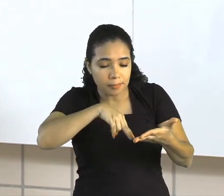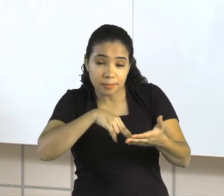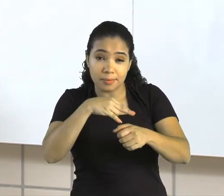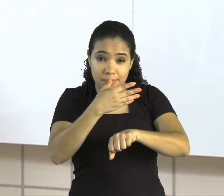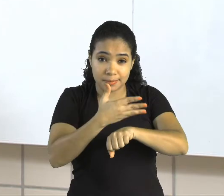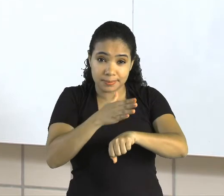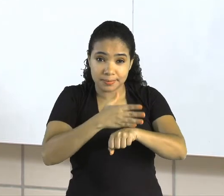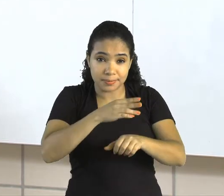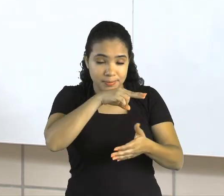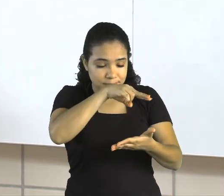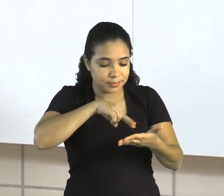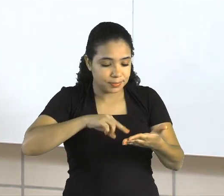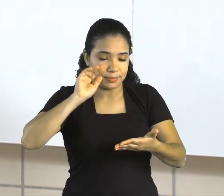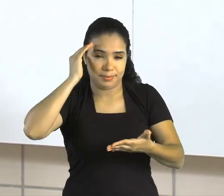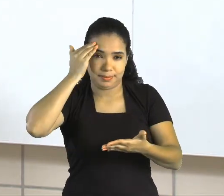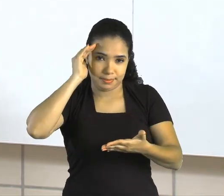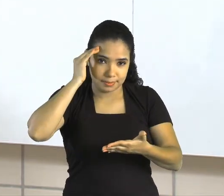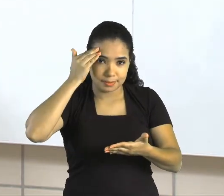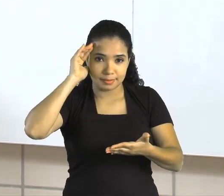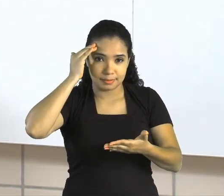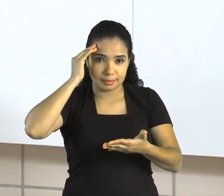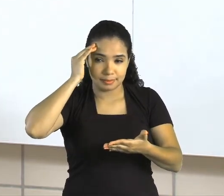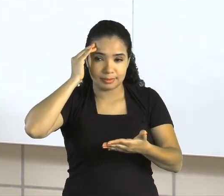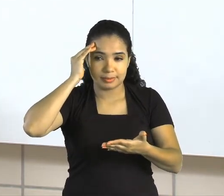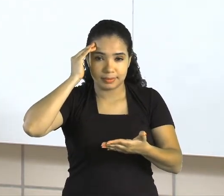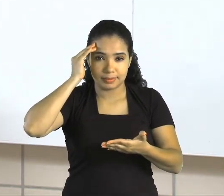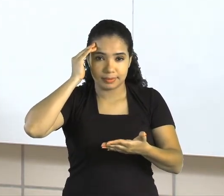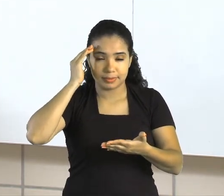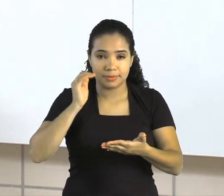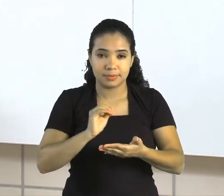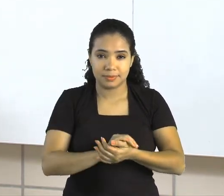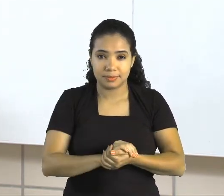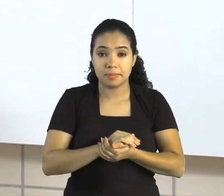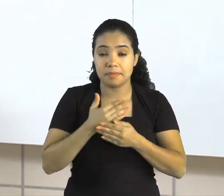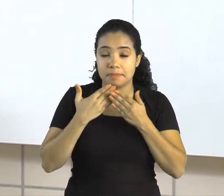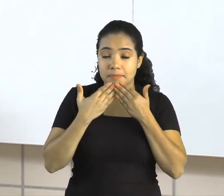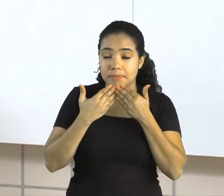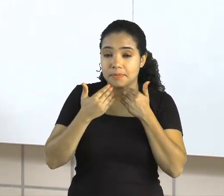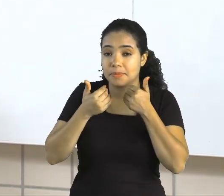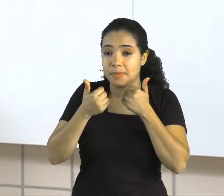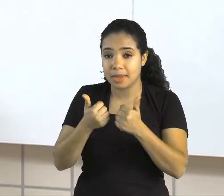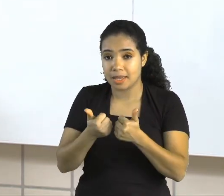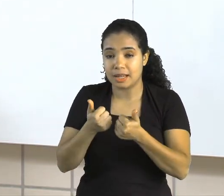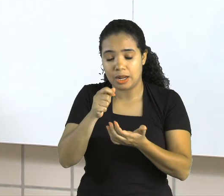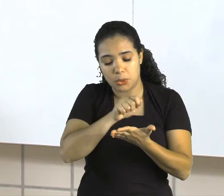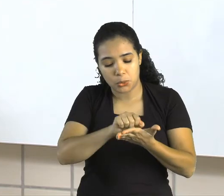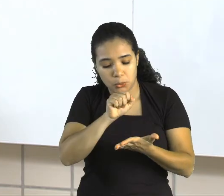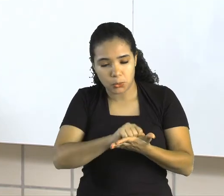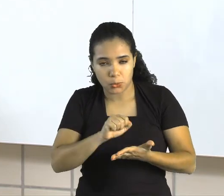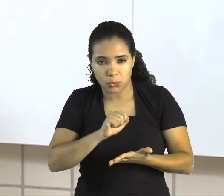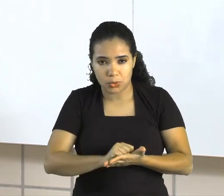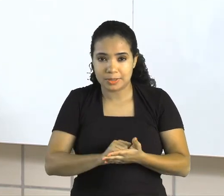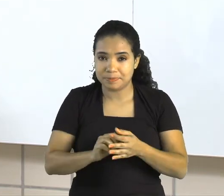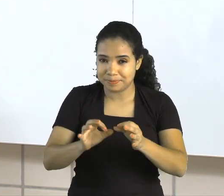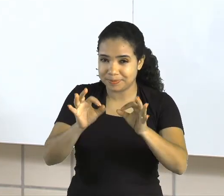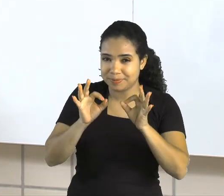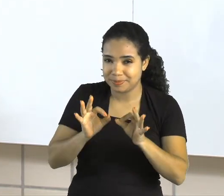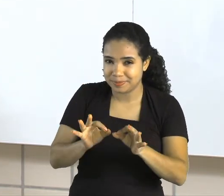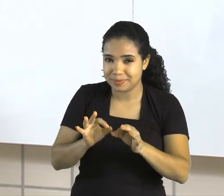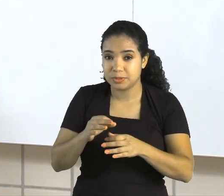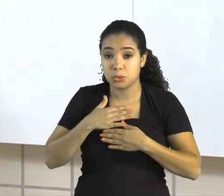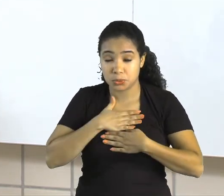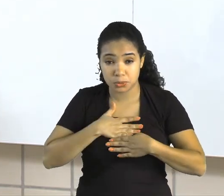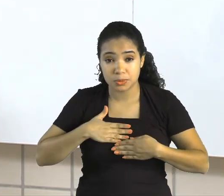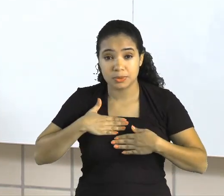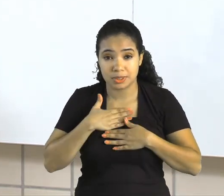que conseguimos compreender e entender melhor a ortografia. Certinho?